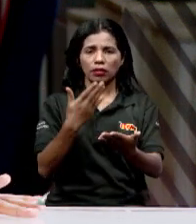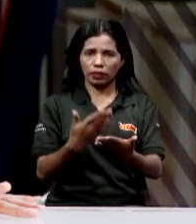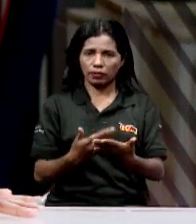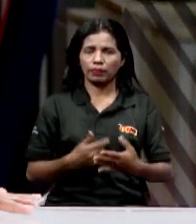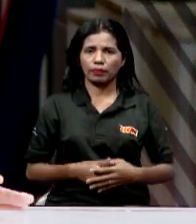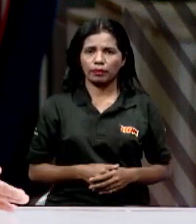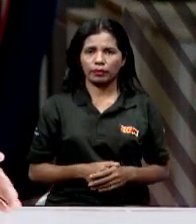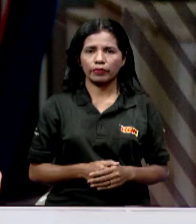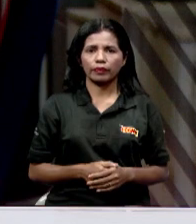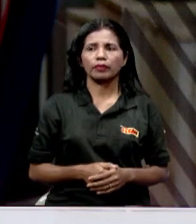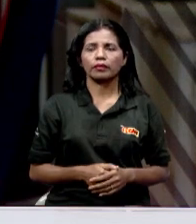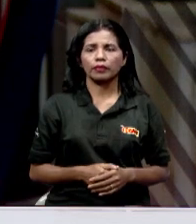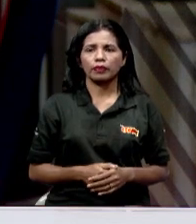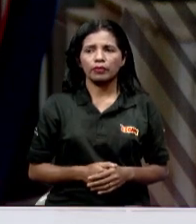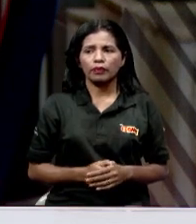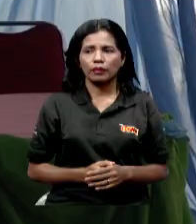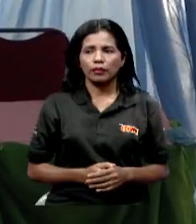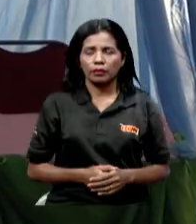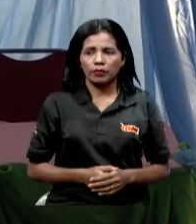técnico.